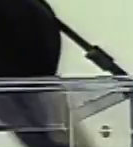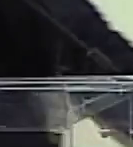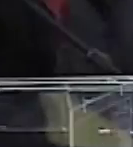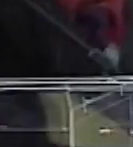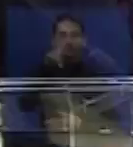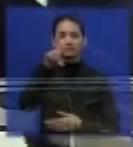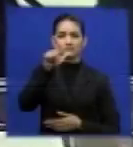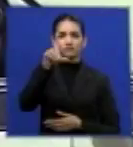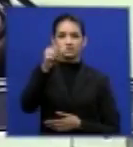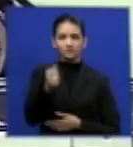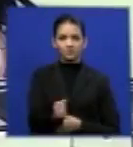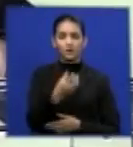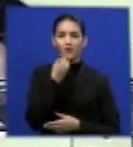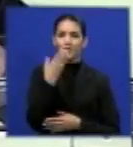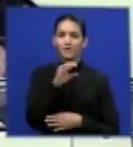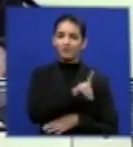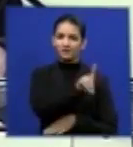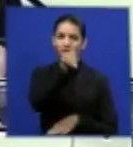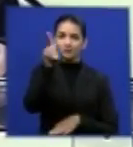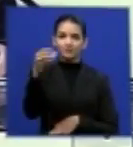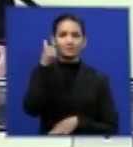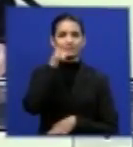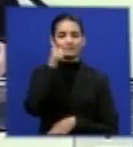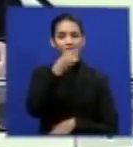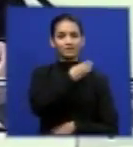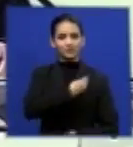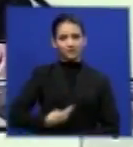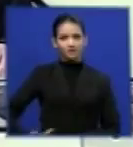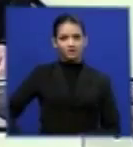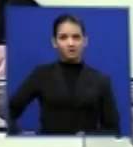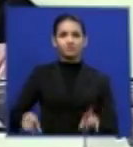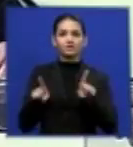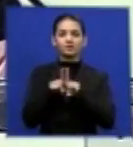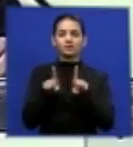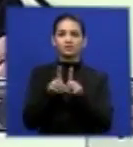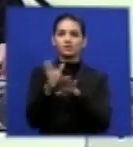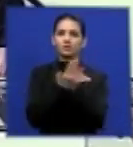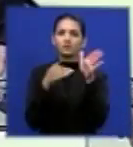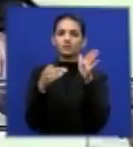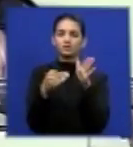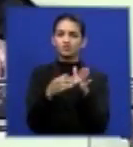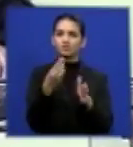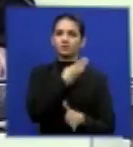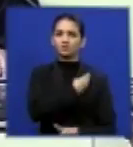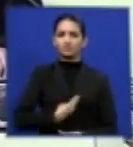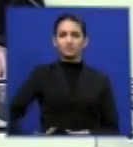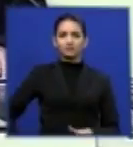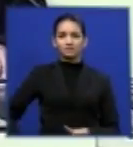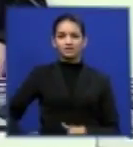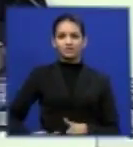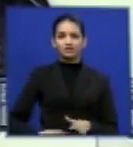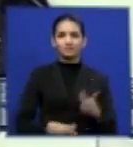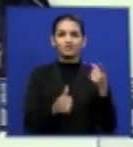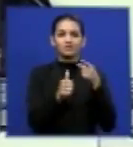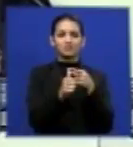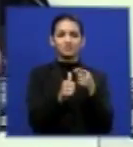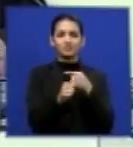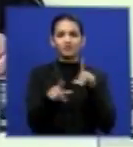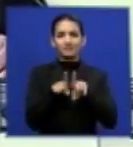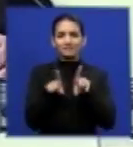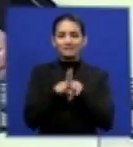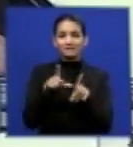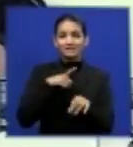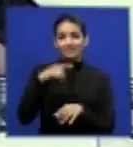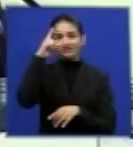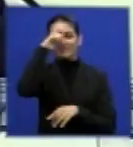Bom dia, excelentíssima senhora ministra, excelentíssimos senhores ministros. Acho que o primeiro tem sempre o ônus de ter esse